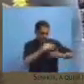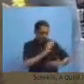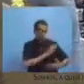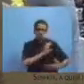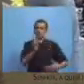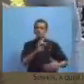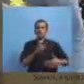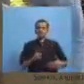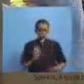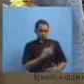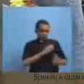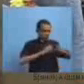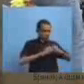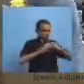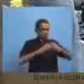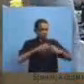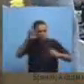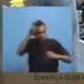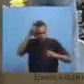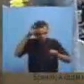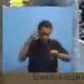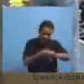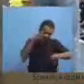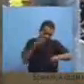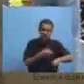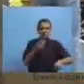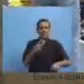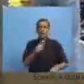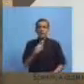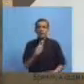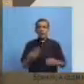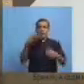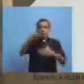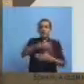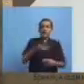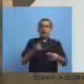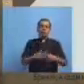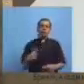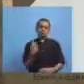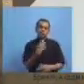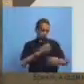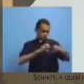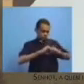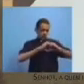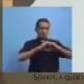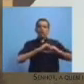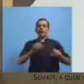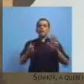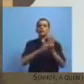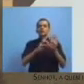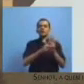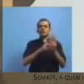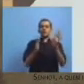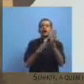uma marca, ali está o sinete do Espírito Santo. Por isso que o demônio faz tanto